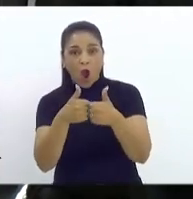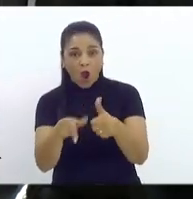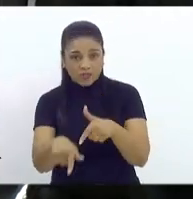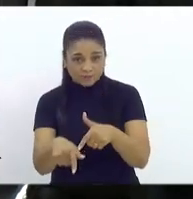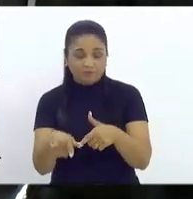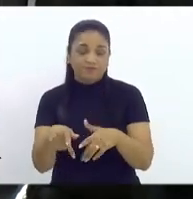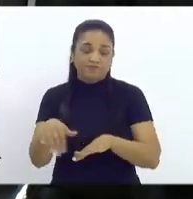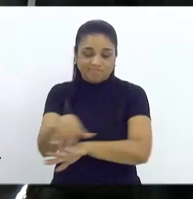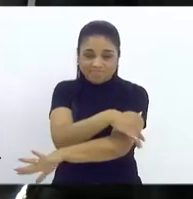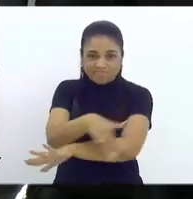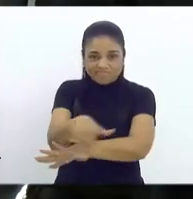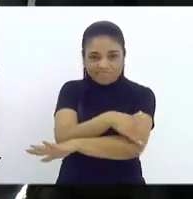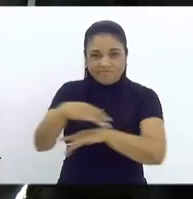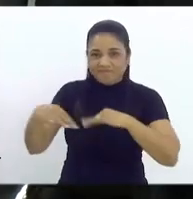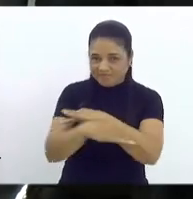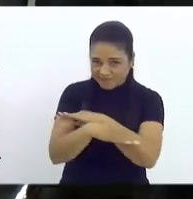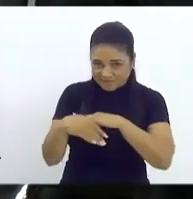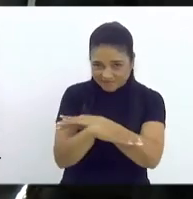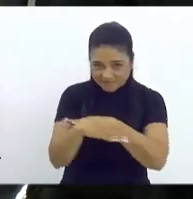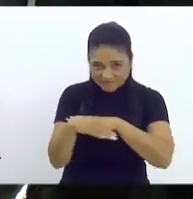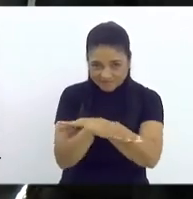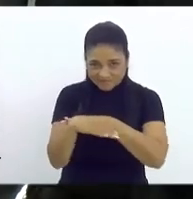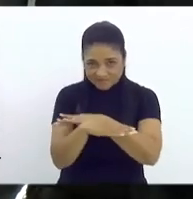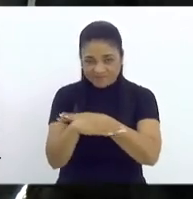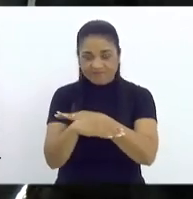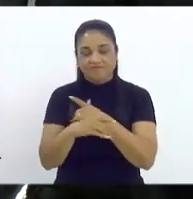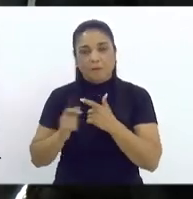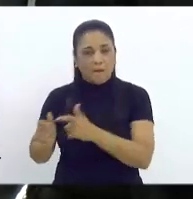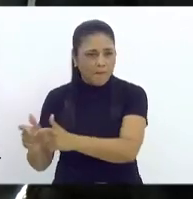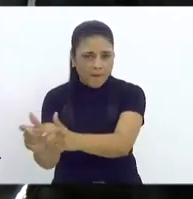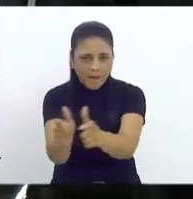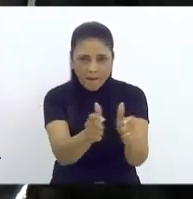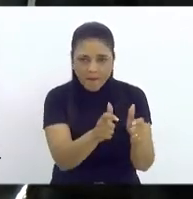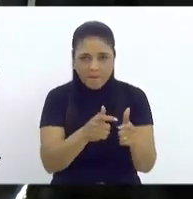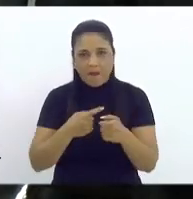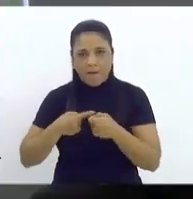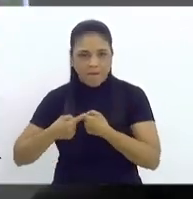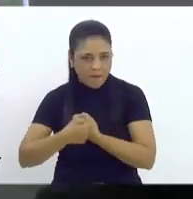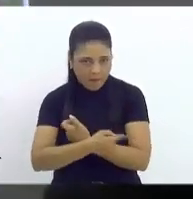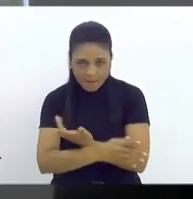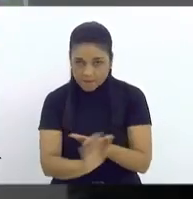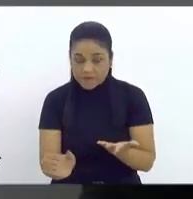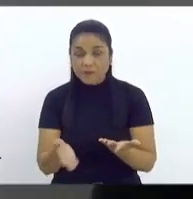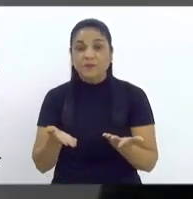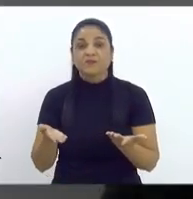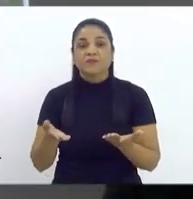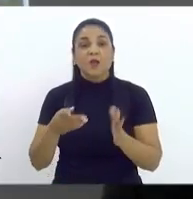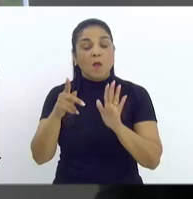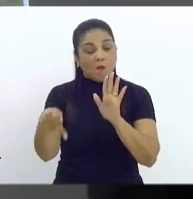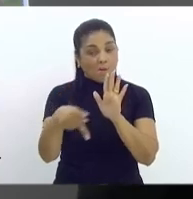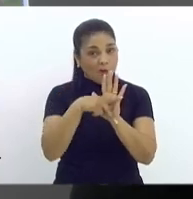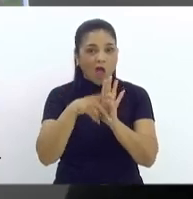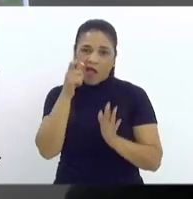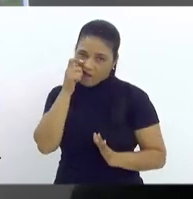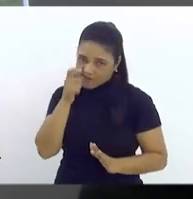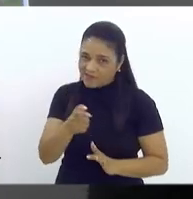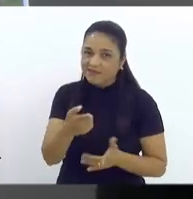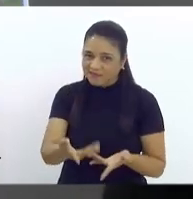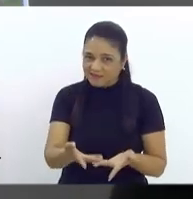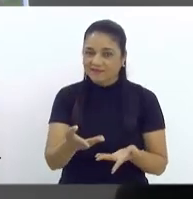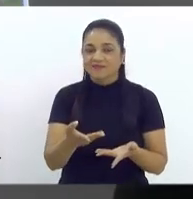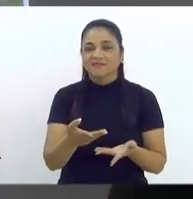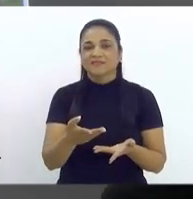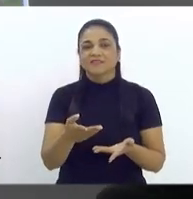mobilidade urbana em todas as localidades. Isso seria um projeto interessante para que se